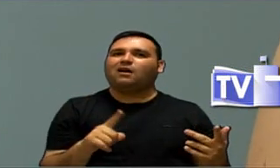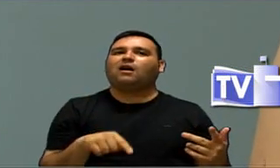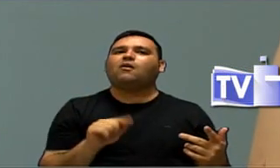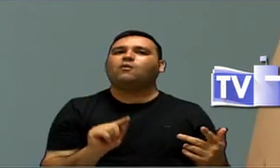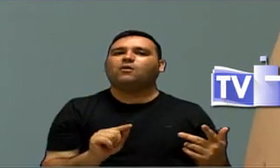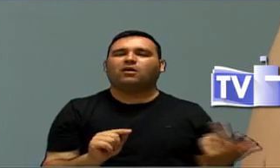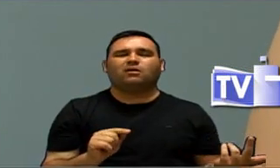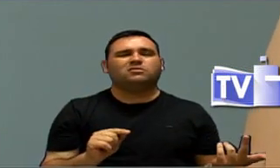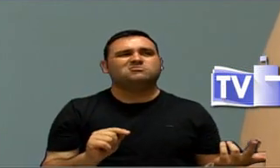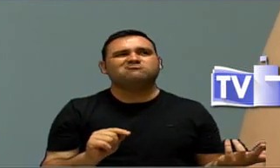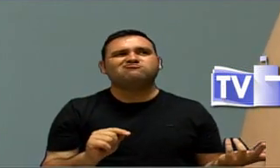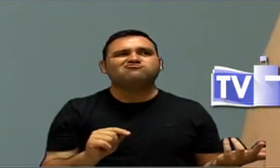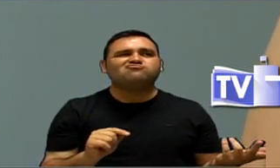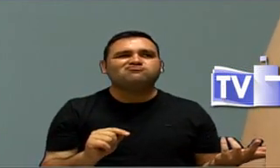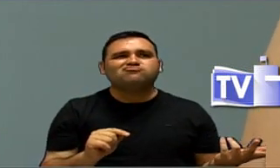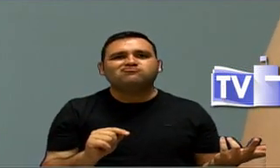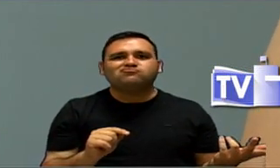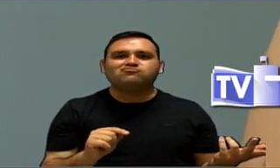muito